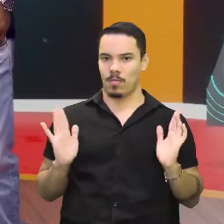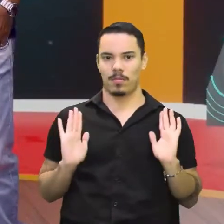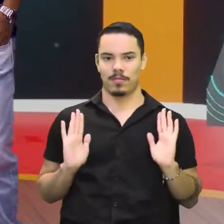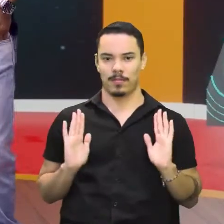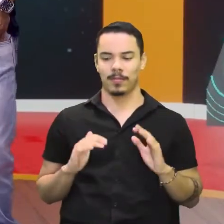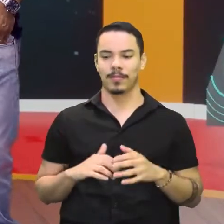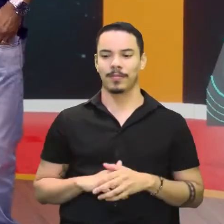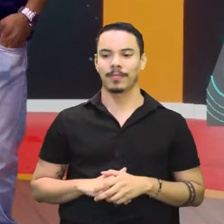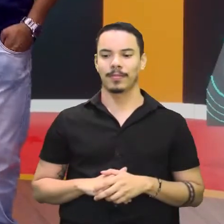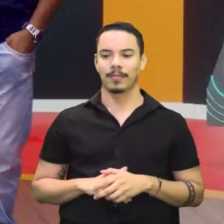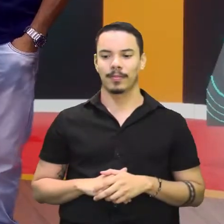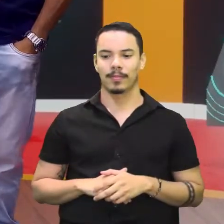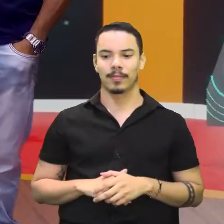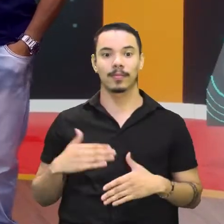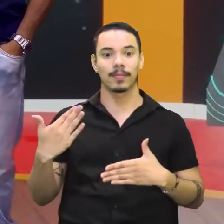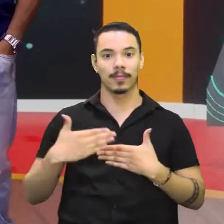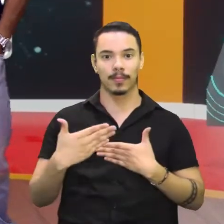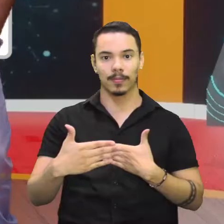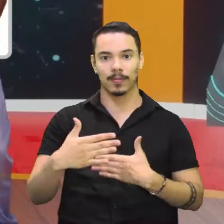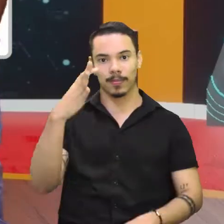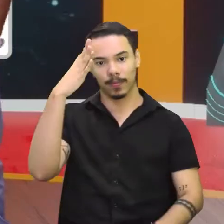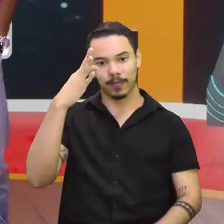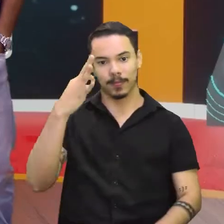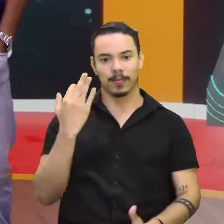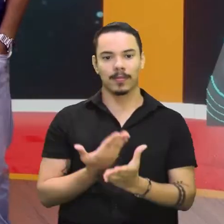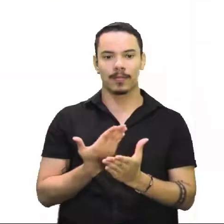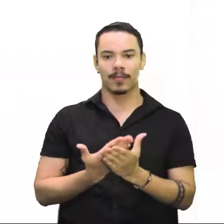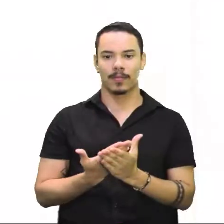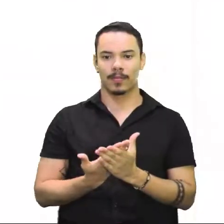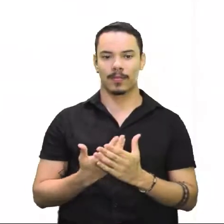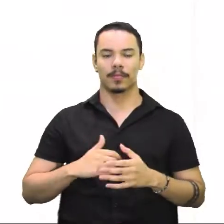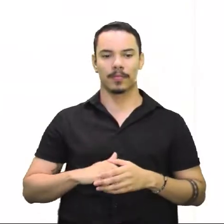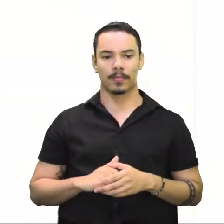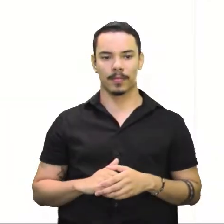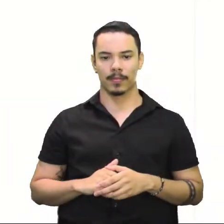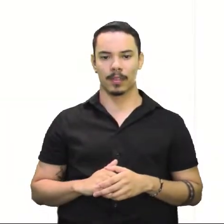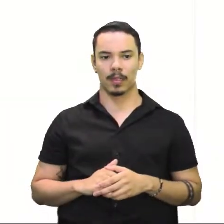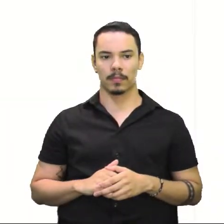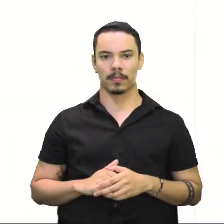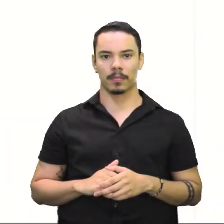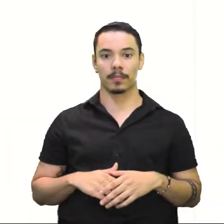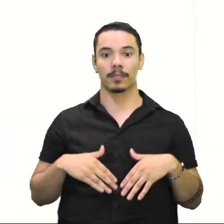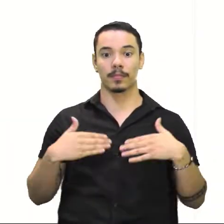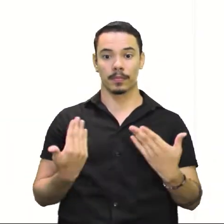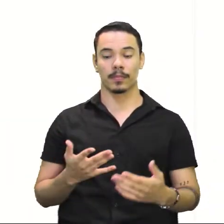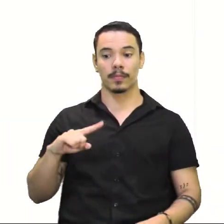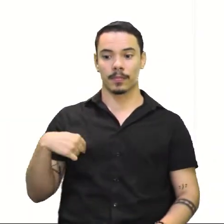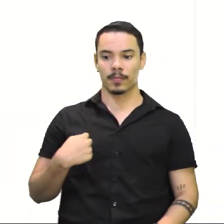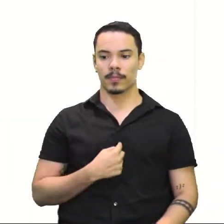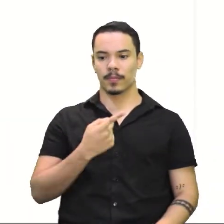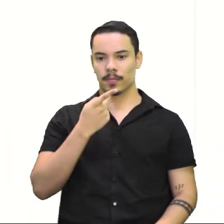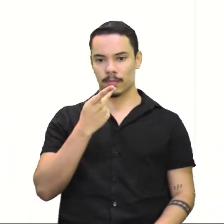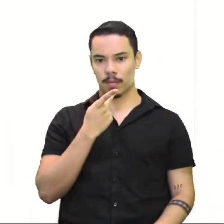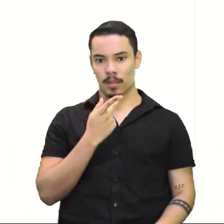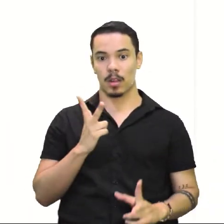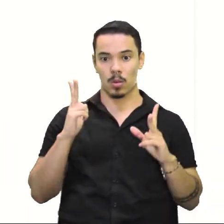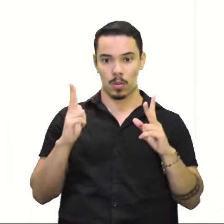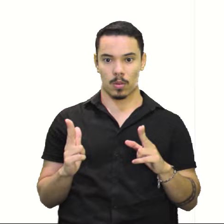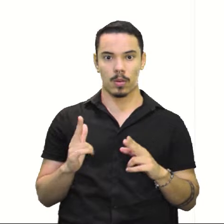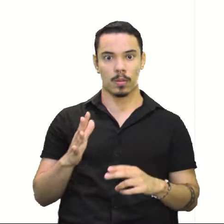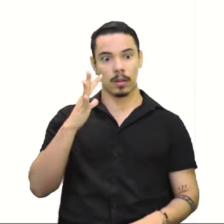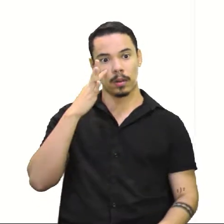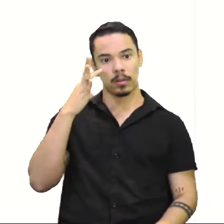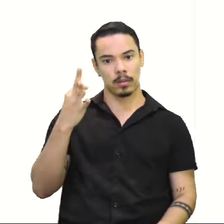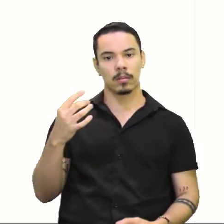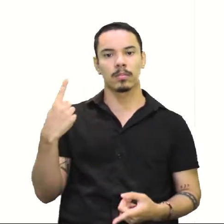Então, vamos lá mais à frente agora estudar mais um pouquinho. Olha lá. Então, quando a gente está falando de igualdade, fique atento, porque tem